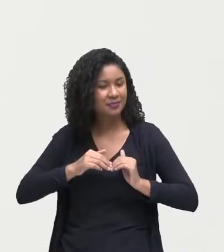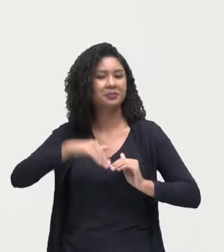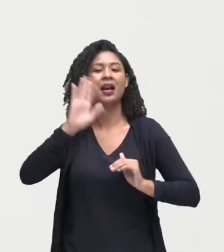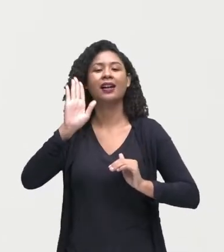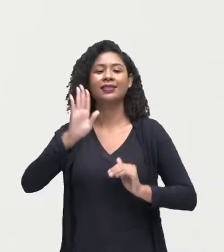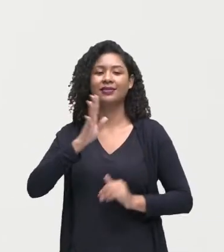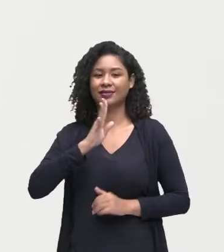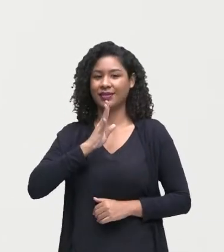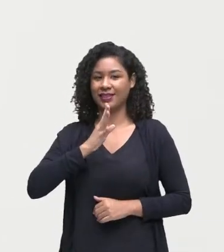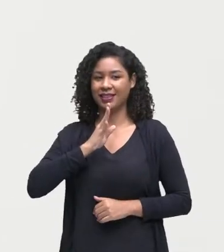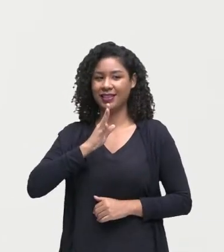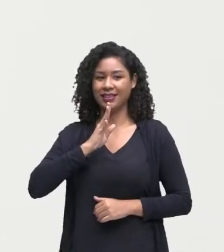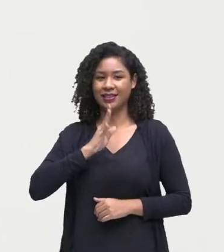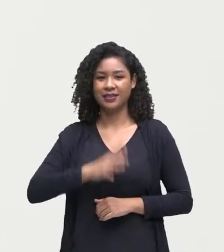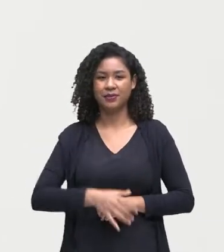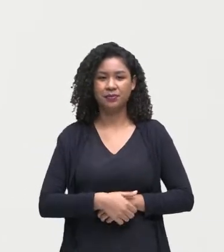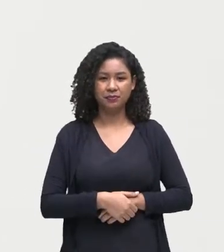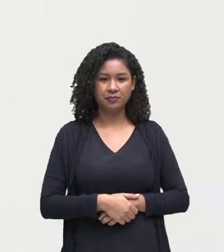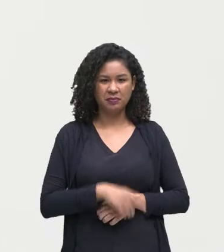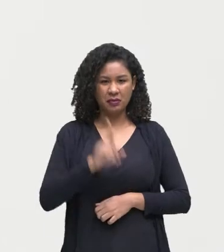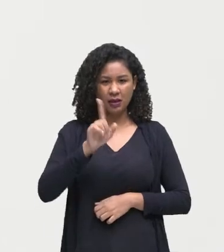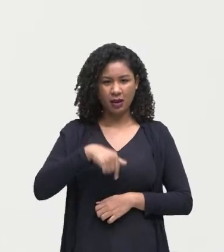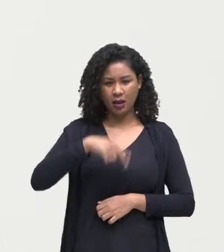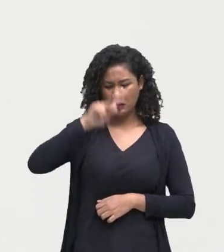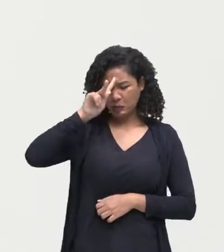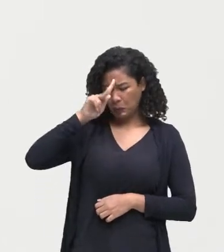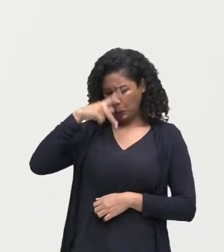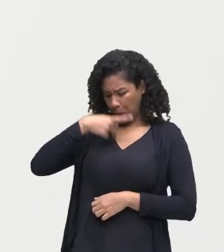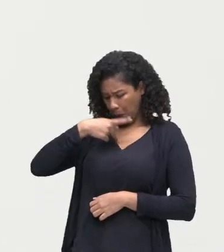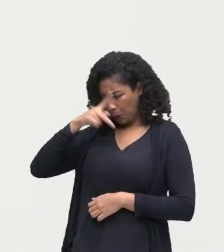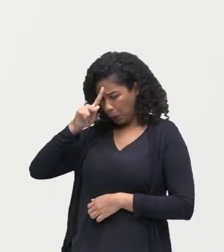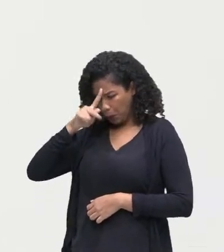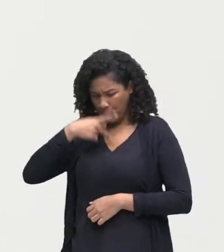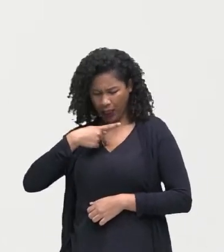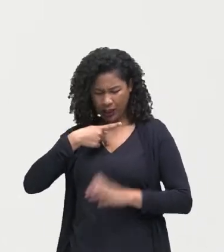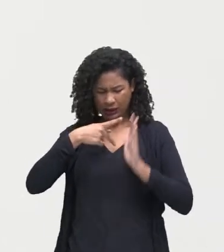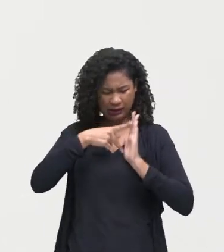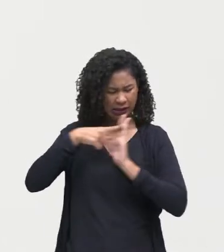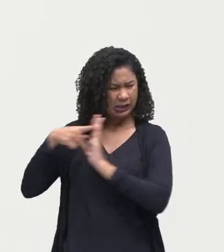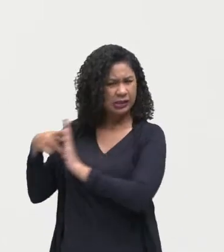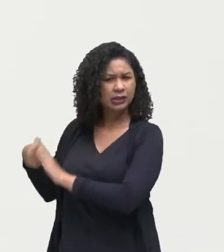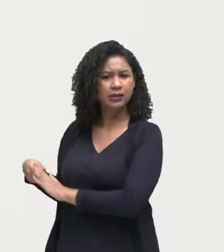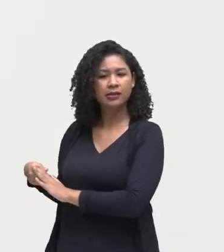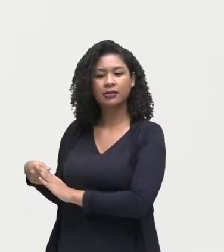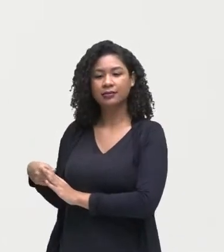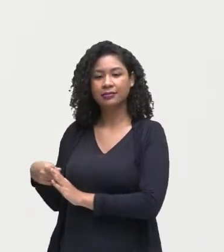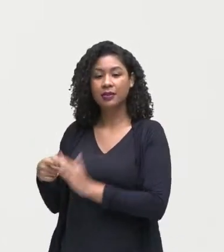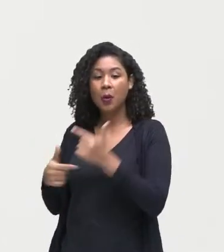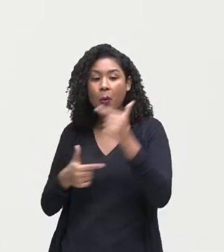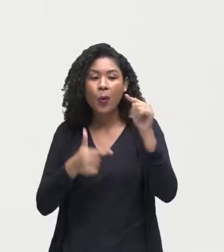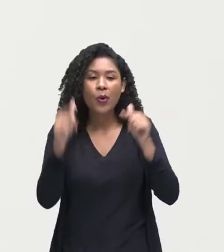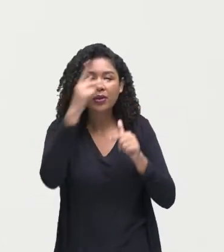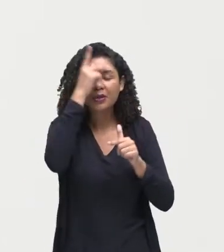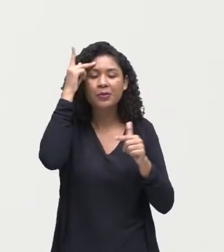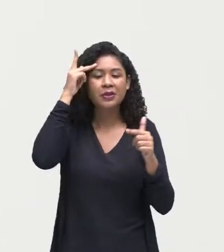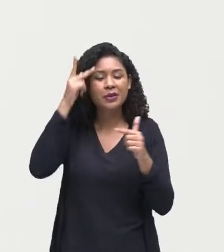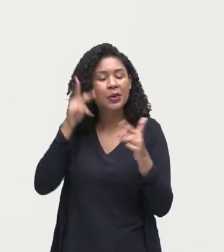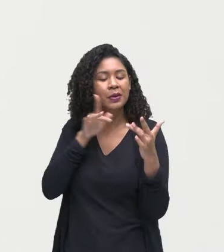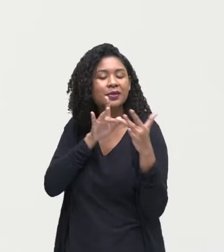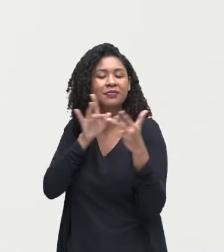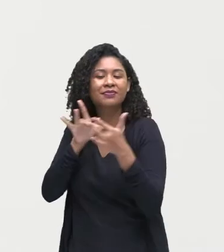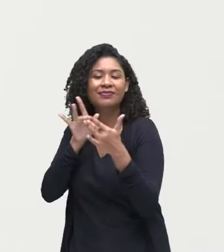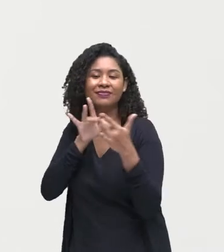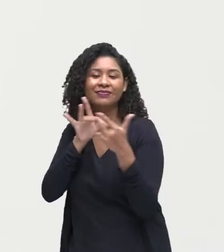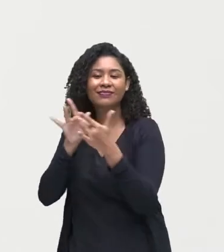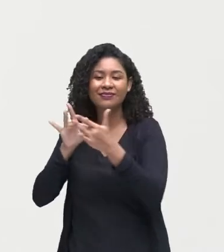É largar-se do meu egocentrismo para conviver com os outros. É dar a vida para outra